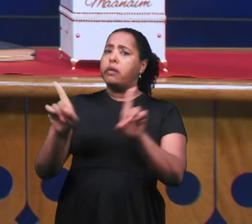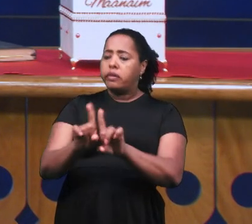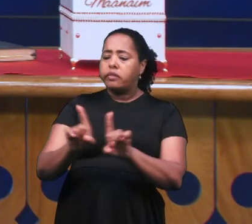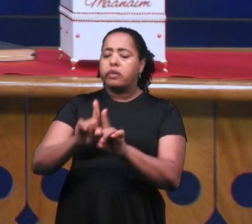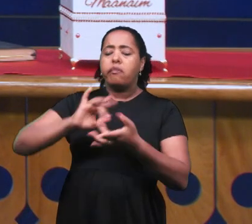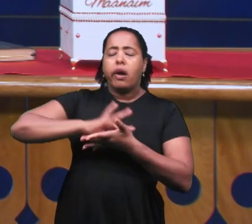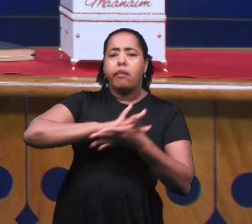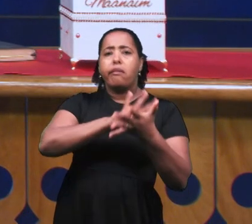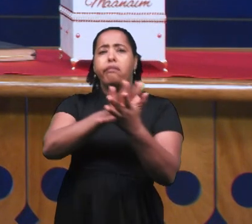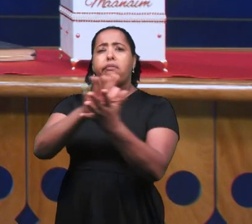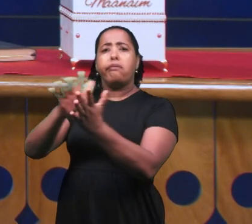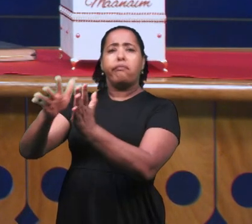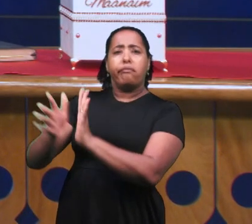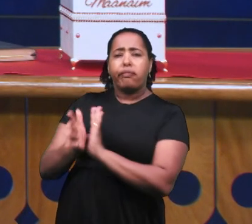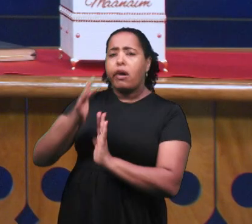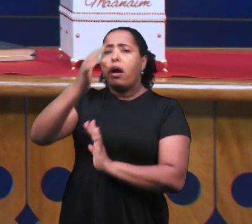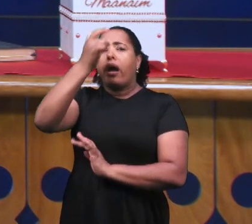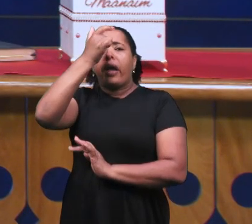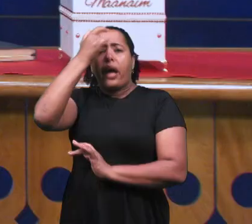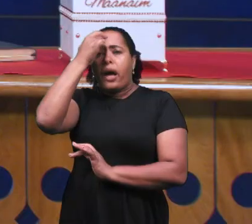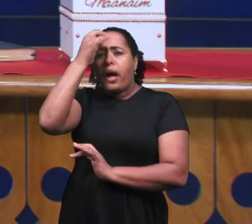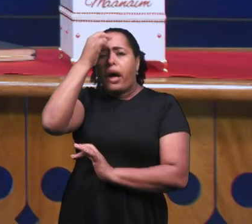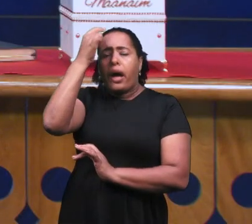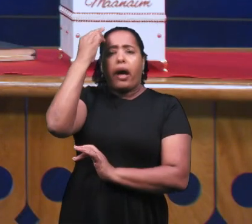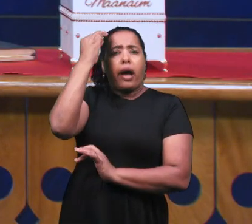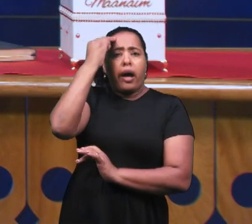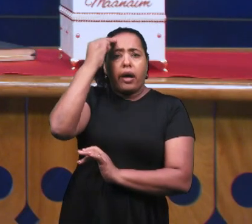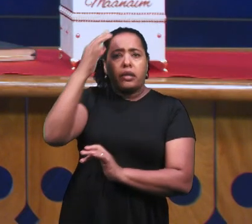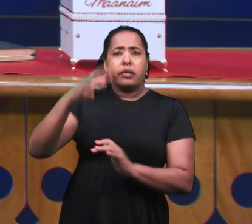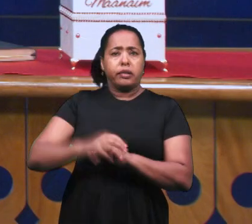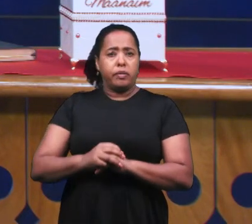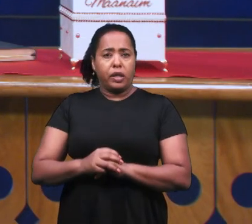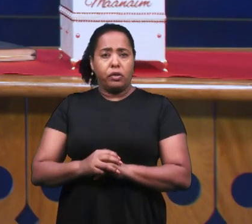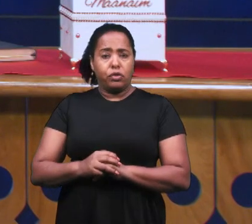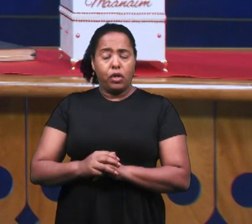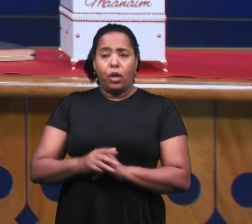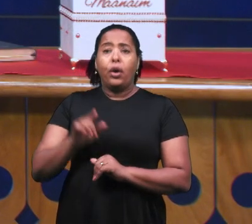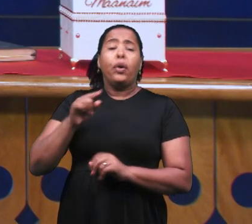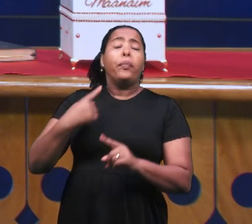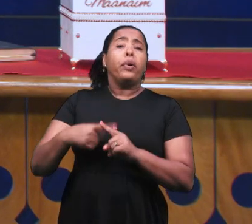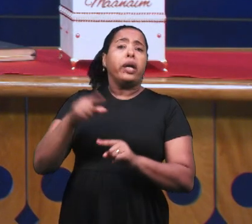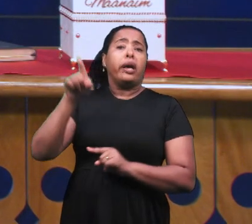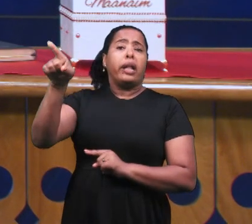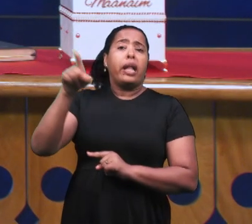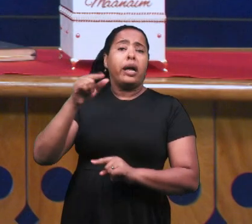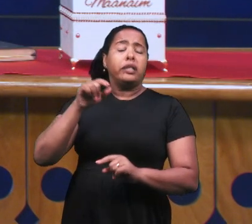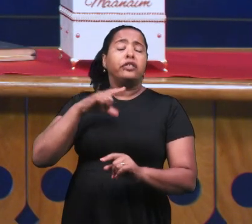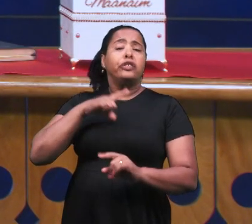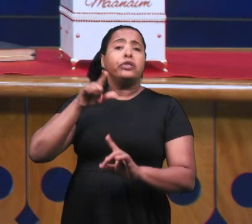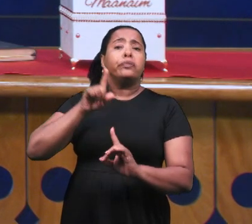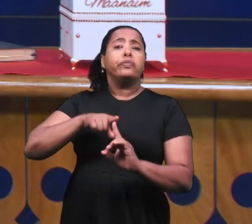destruiu as mentes com o tipo de cristianismo que eles levaram lá para a Índia.